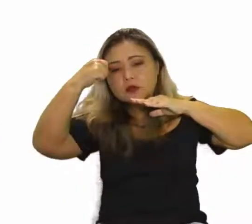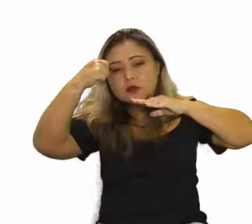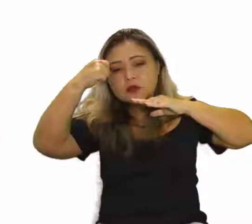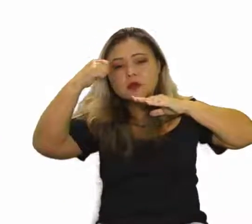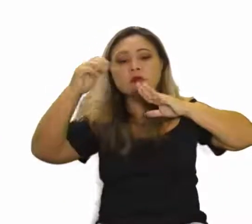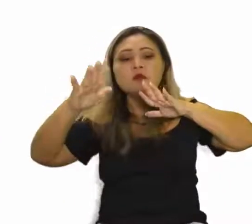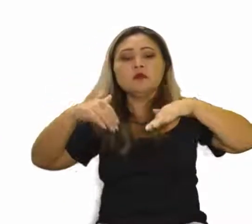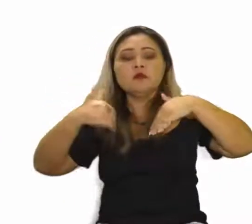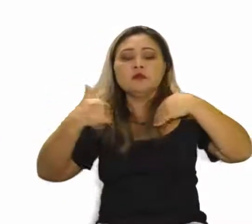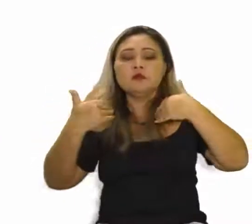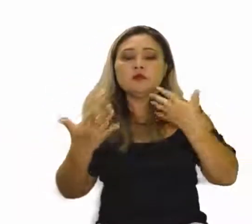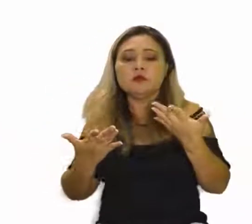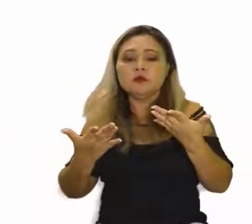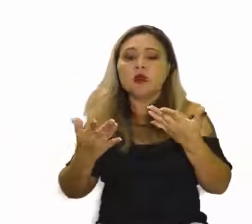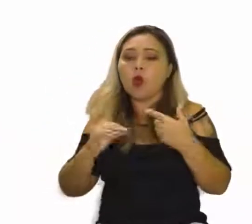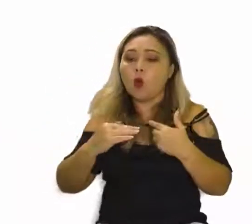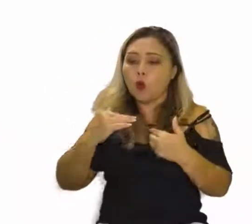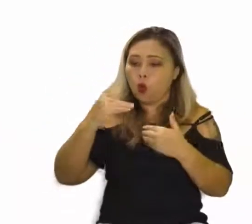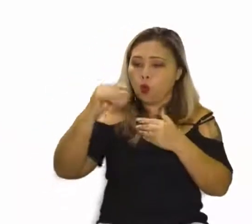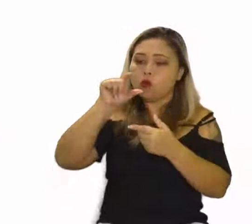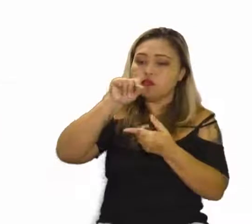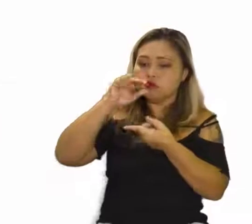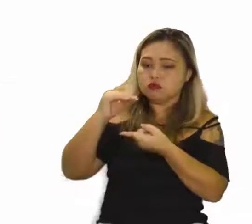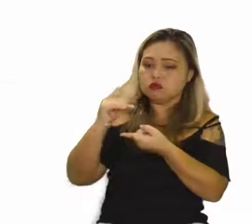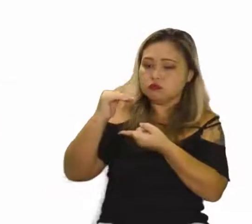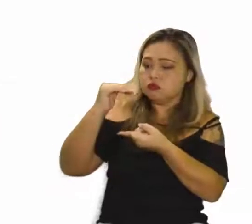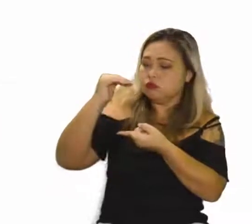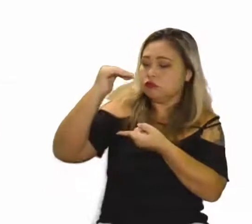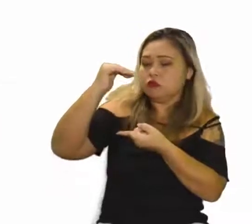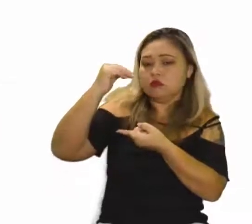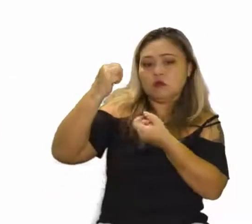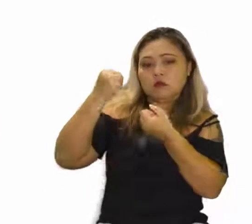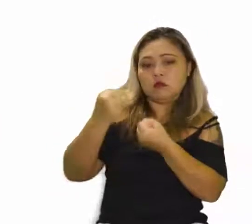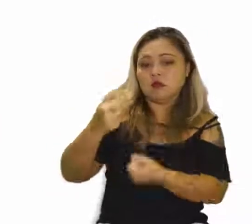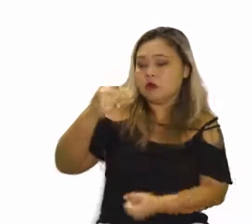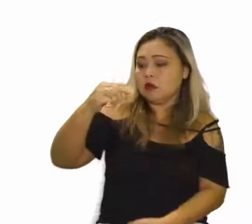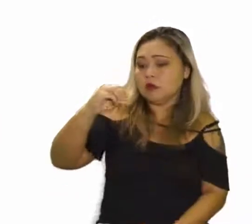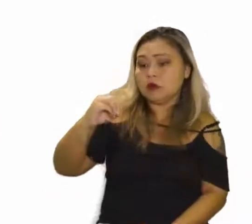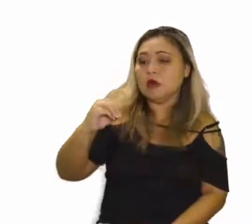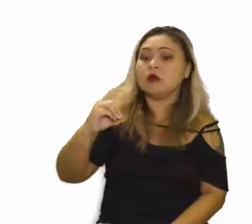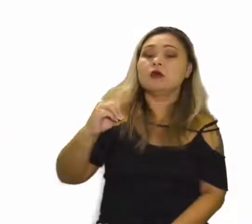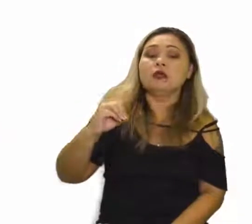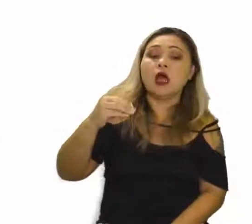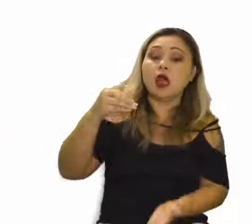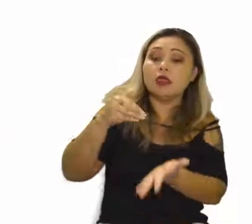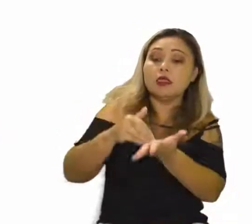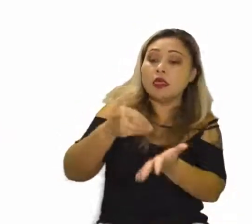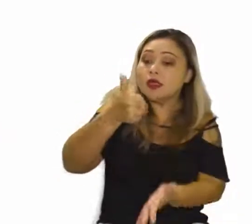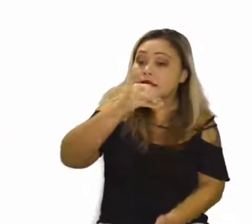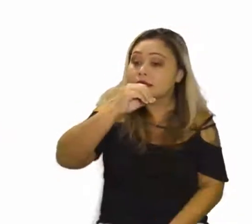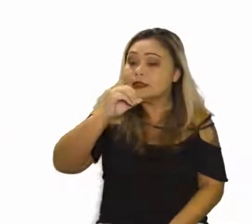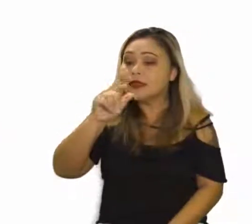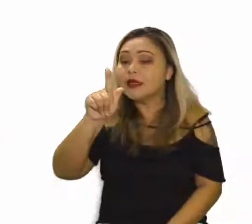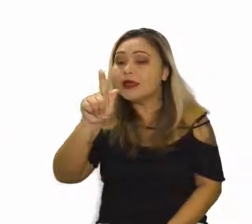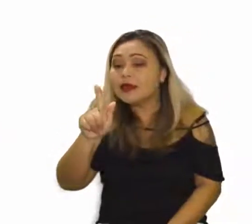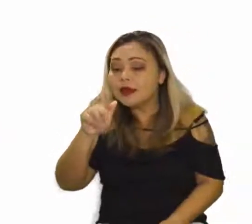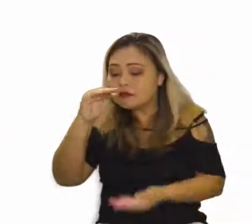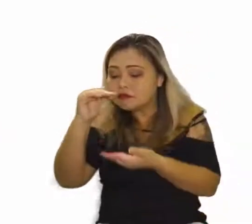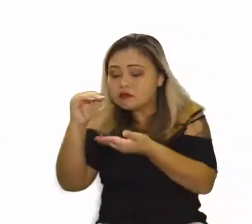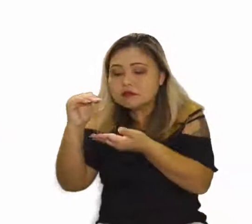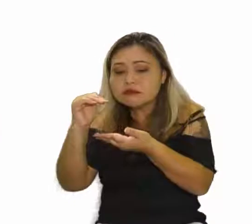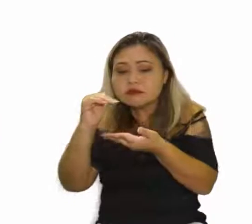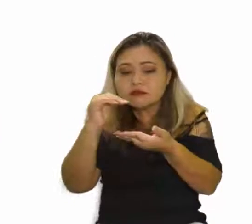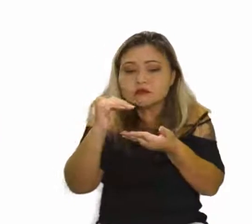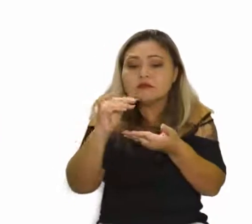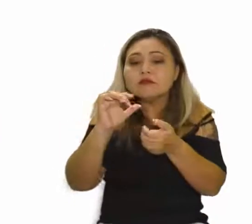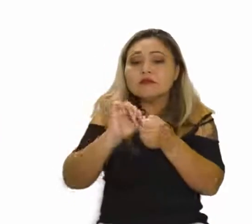Além disso, quando adulto macho chega a pesar aí de 70 a 100 gramas. As fêmeas, pessoal, têm um